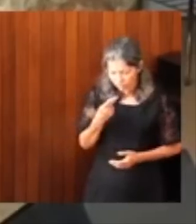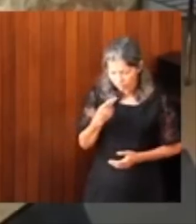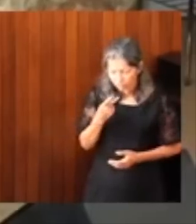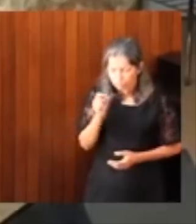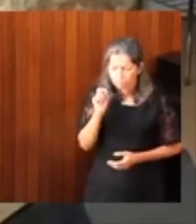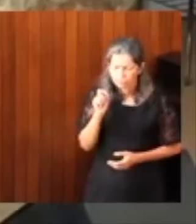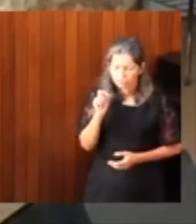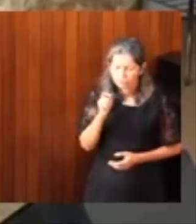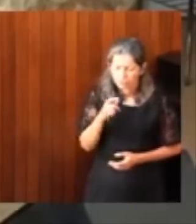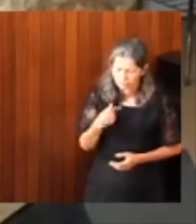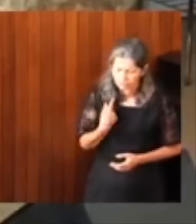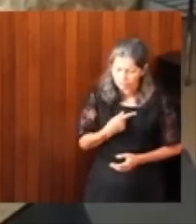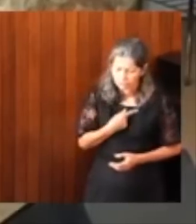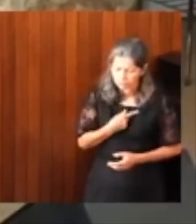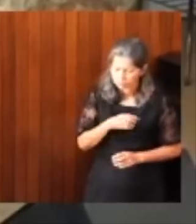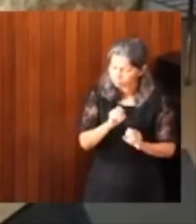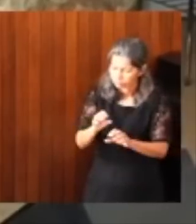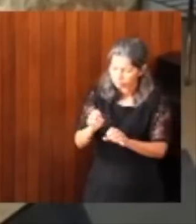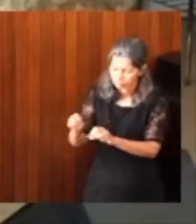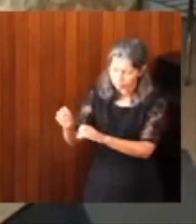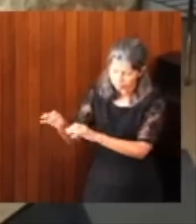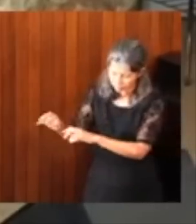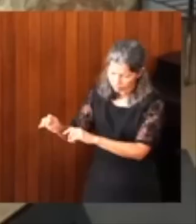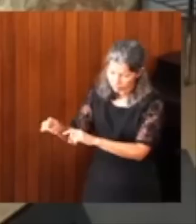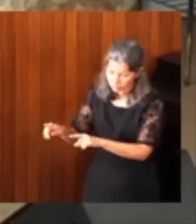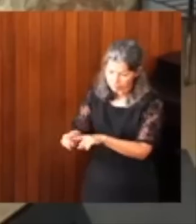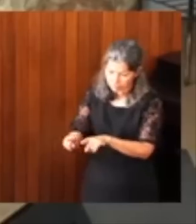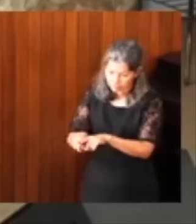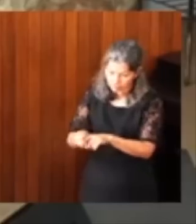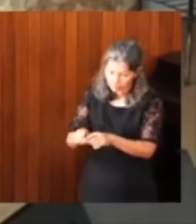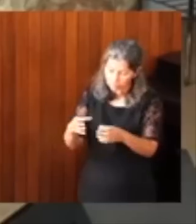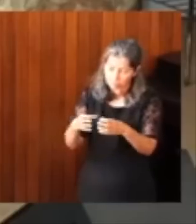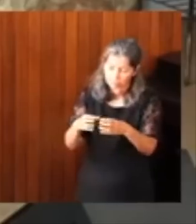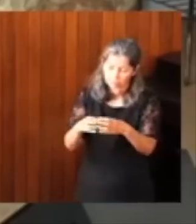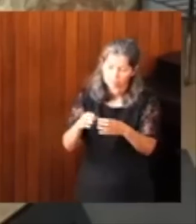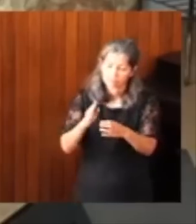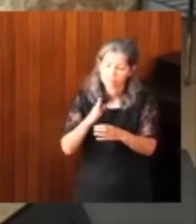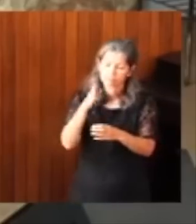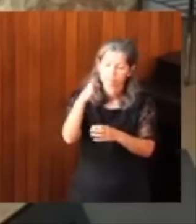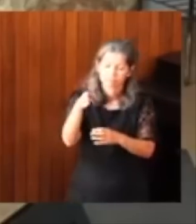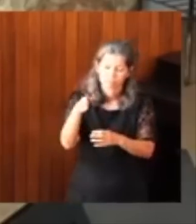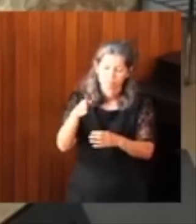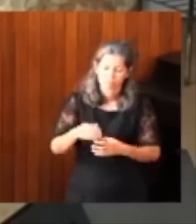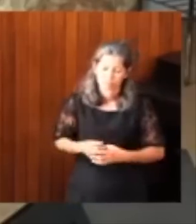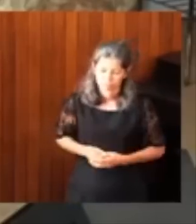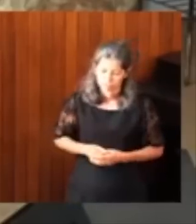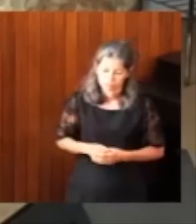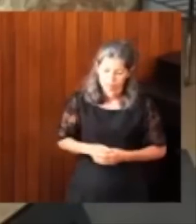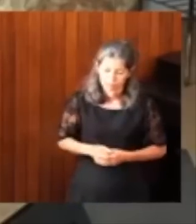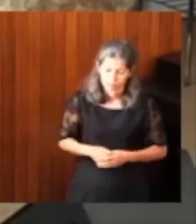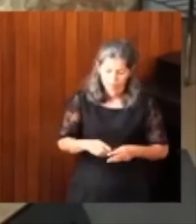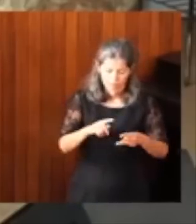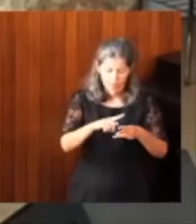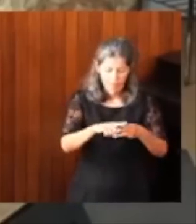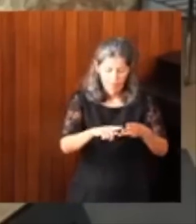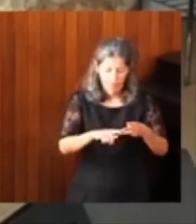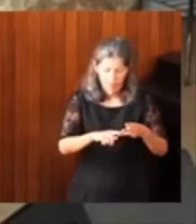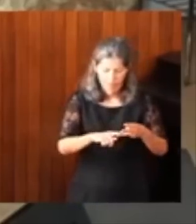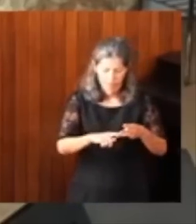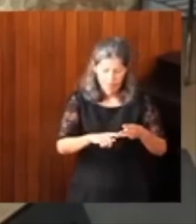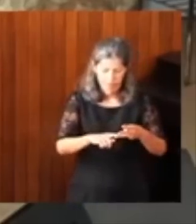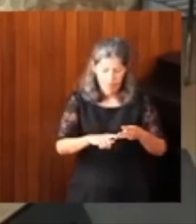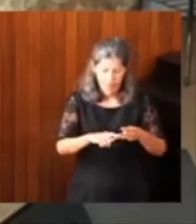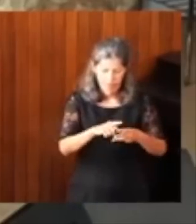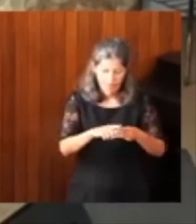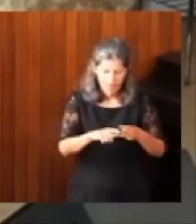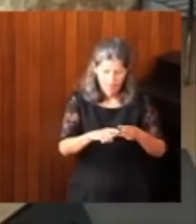de para onde estamos indo. E nos enche de esperança. Estas mensagens, as 3 mensagens angélicas, devemos dar ao